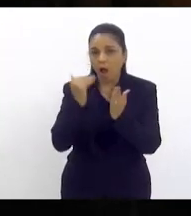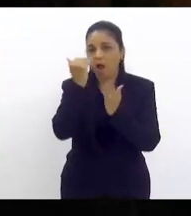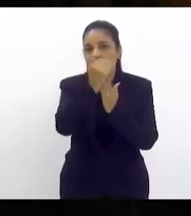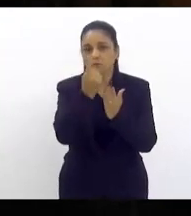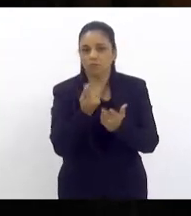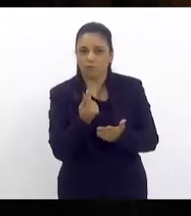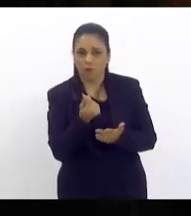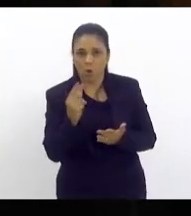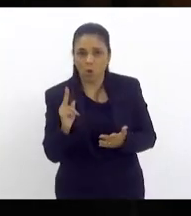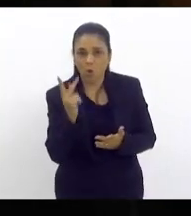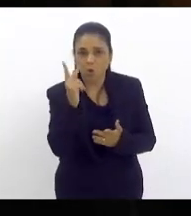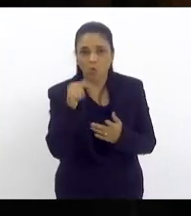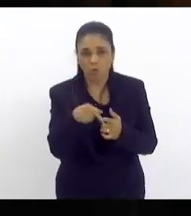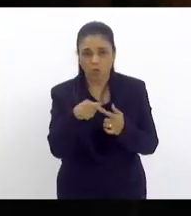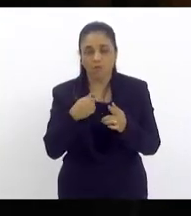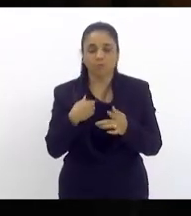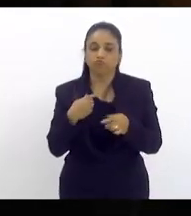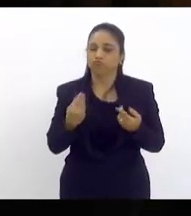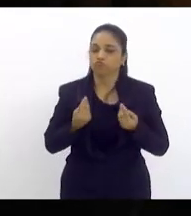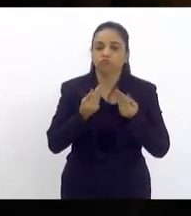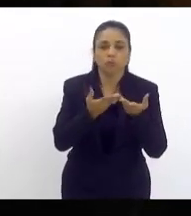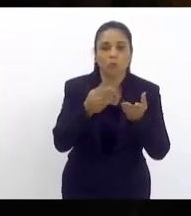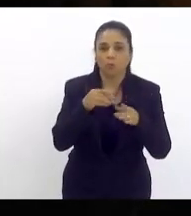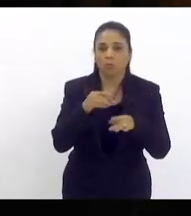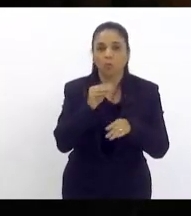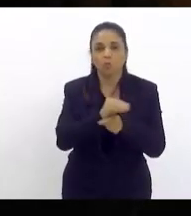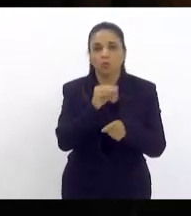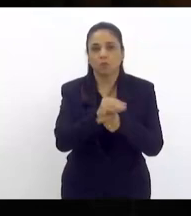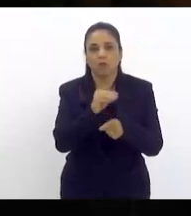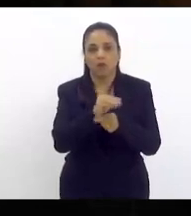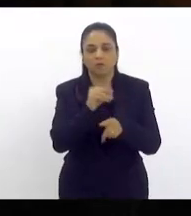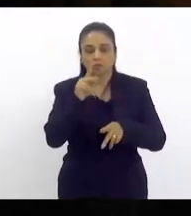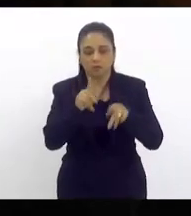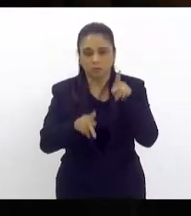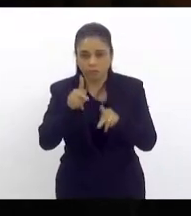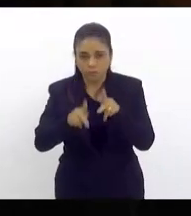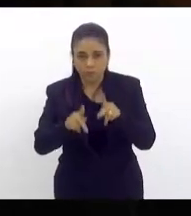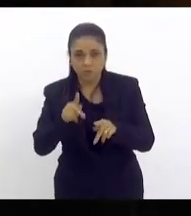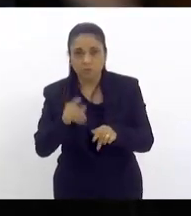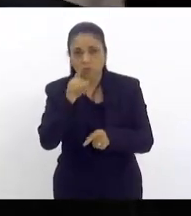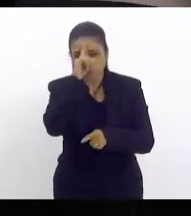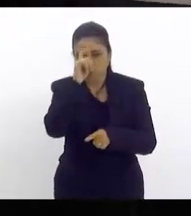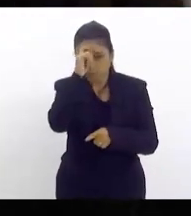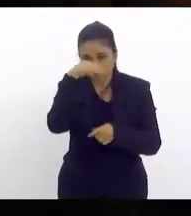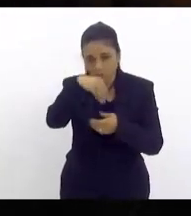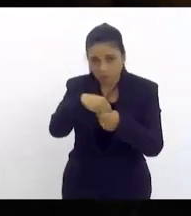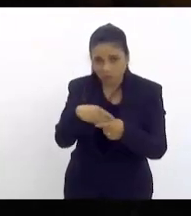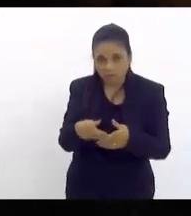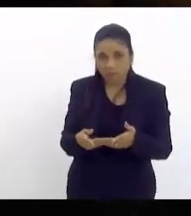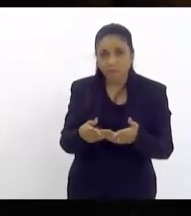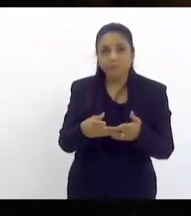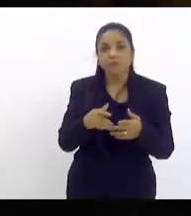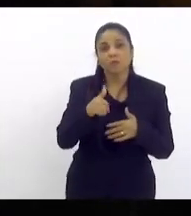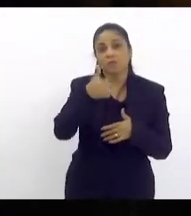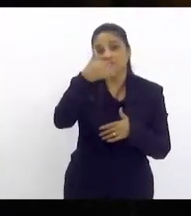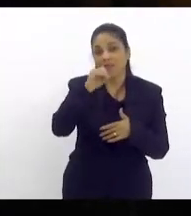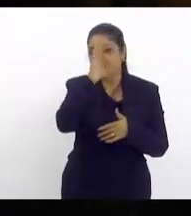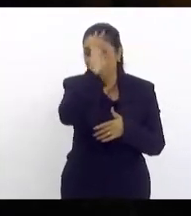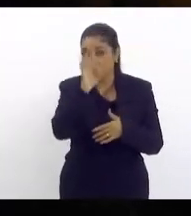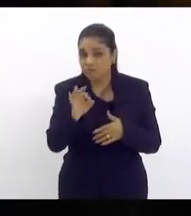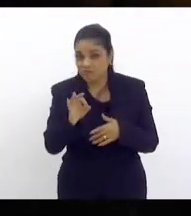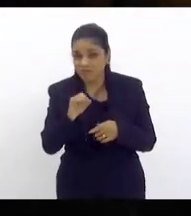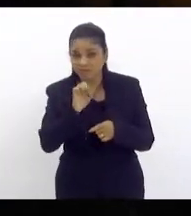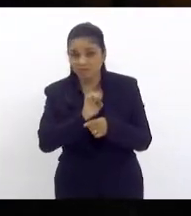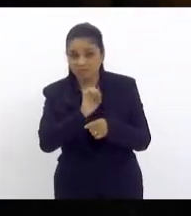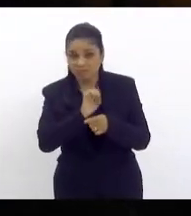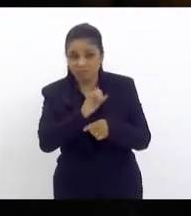eh o cuidado da nossa população Então hoje o Rio de Janeiro também é 10% daquilo de tudo hoje